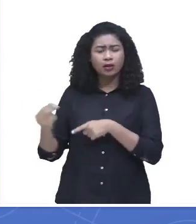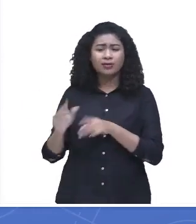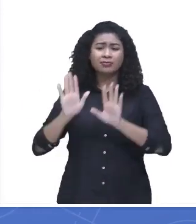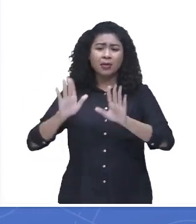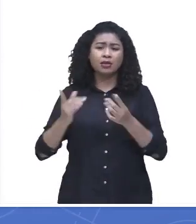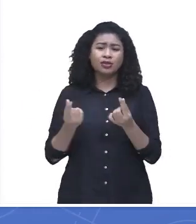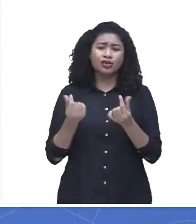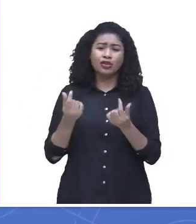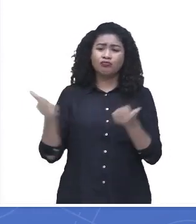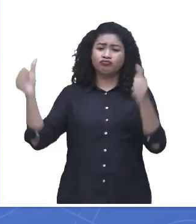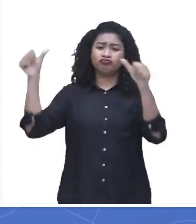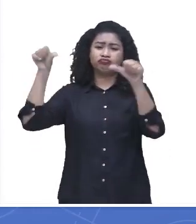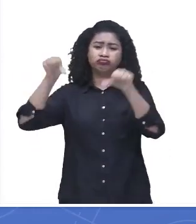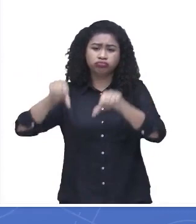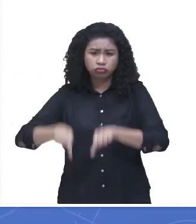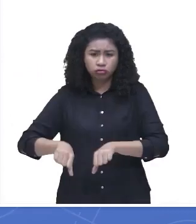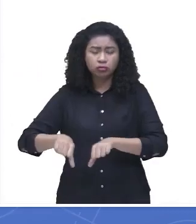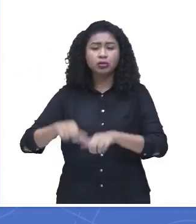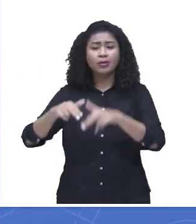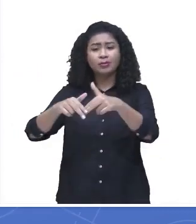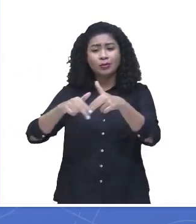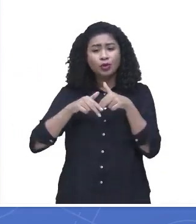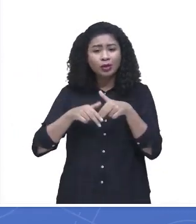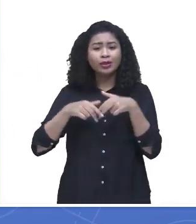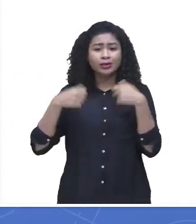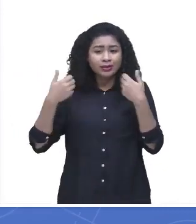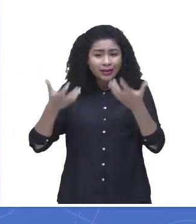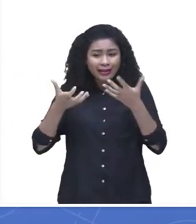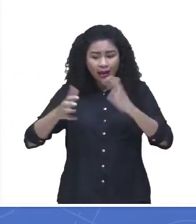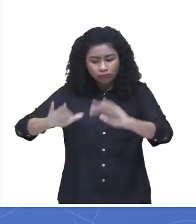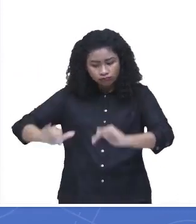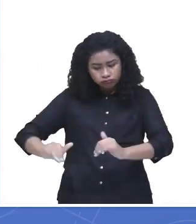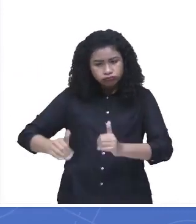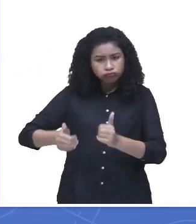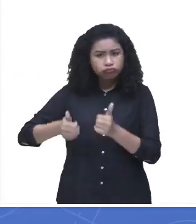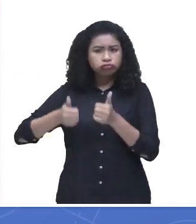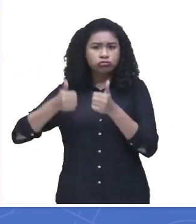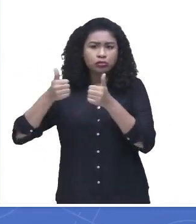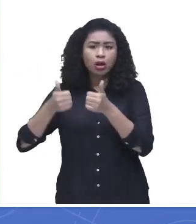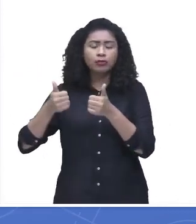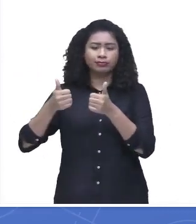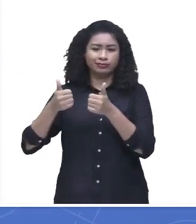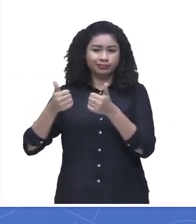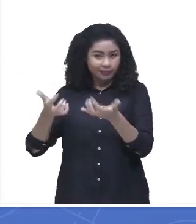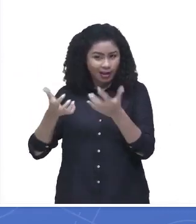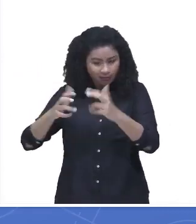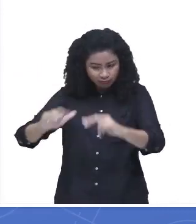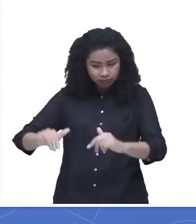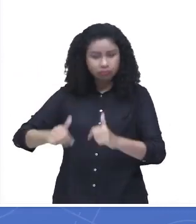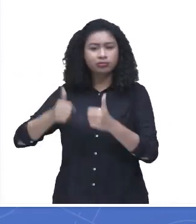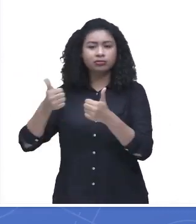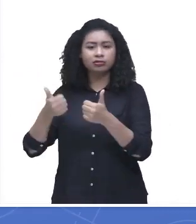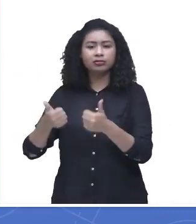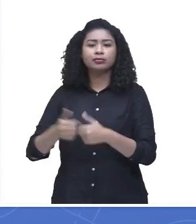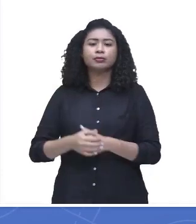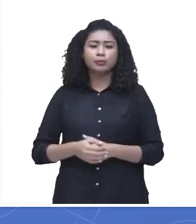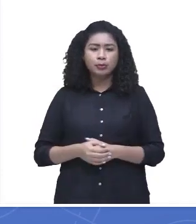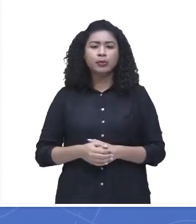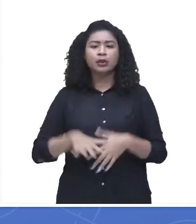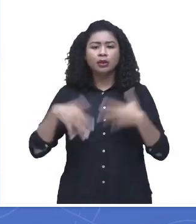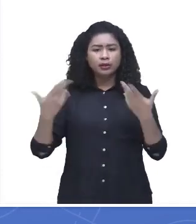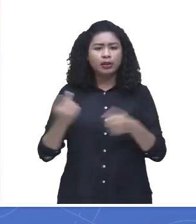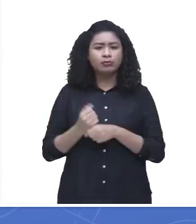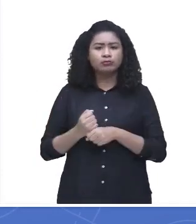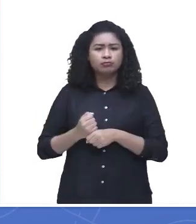tenta deliberadamente diminuir as suas perdas. E aí vai acontecer o quê? Continuação do texto, a